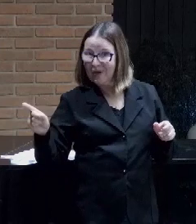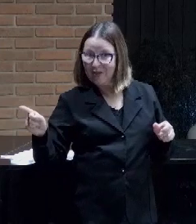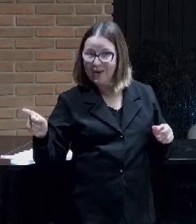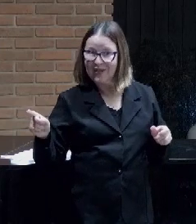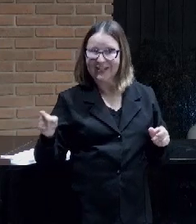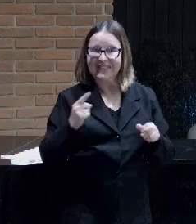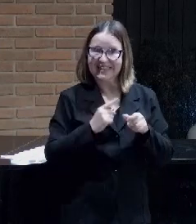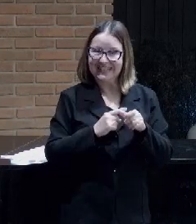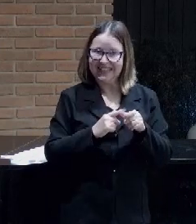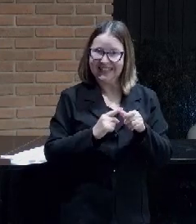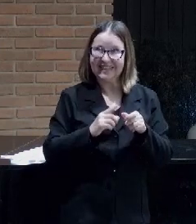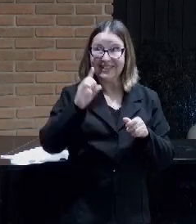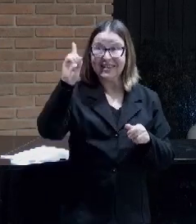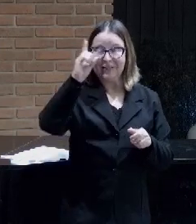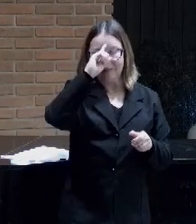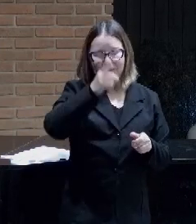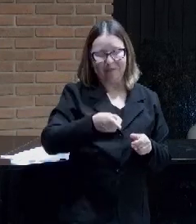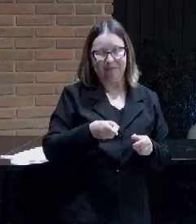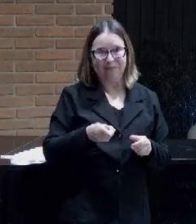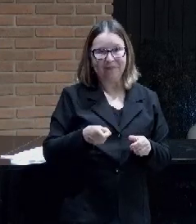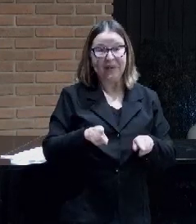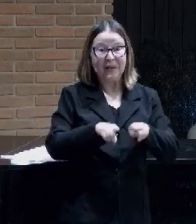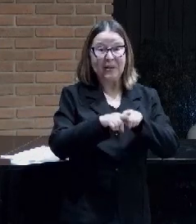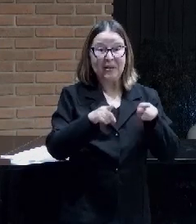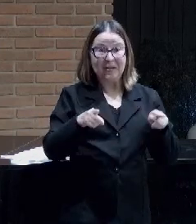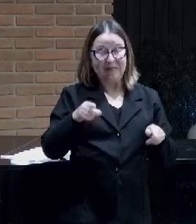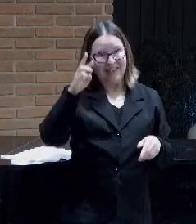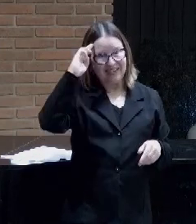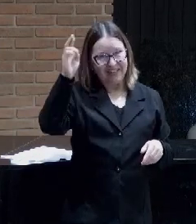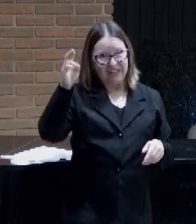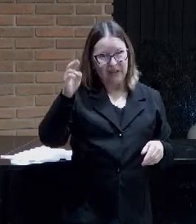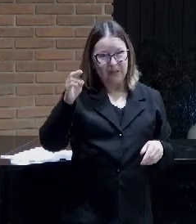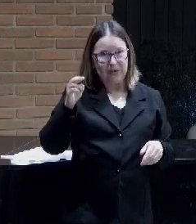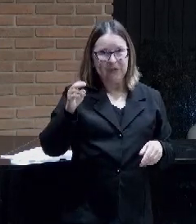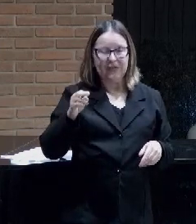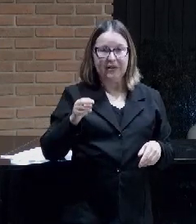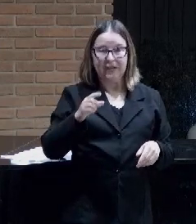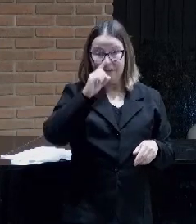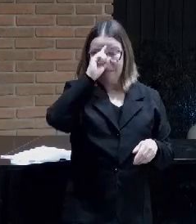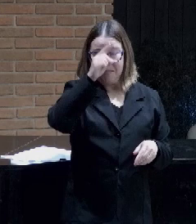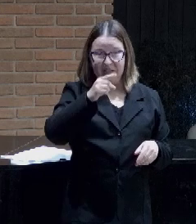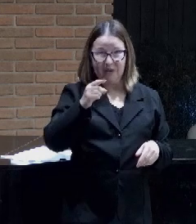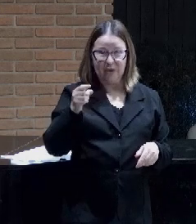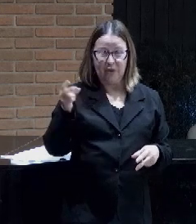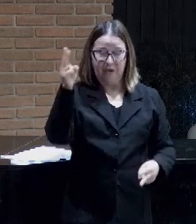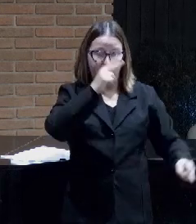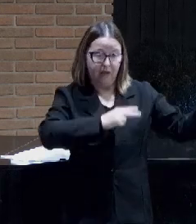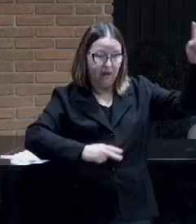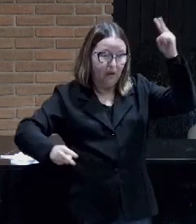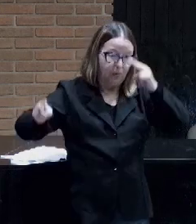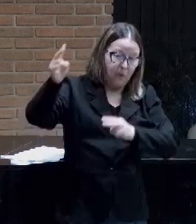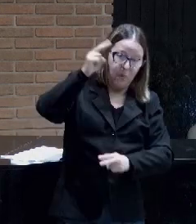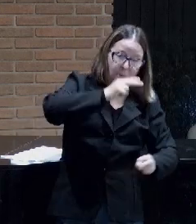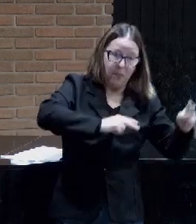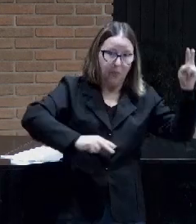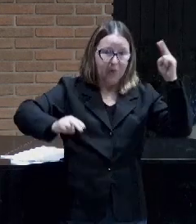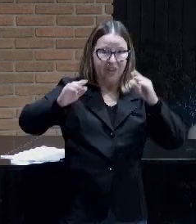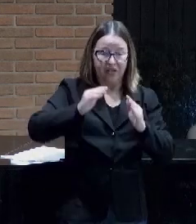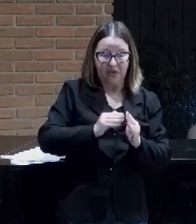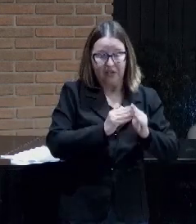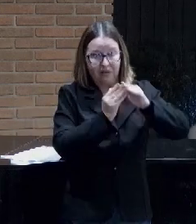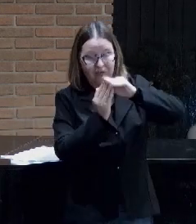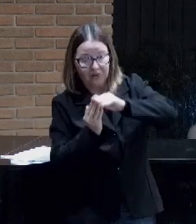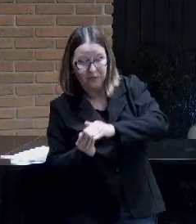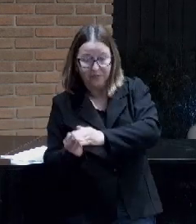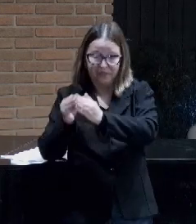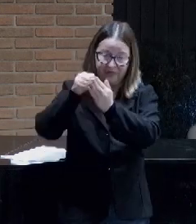Senhor lançou sobre o mar um forte vento, e levantou-se uma tempestade tão violenta, que parecia que o navio estava a ponto de